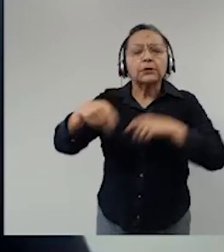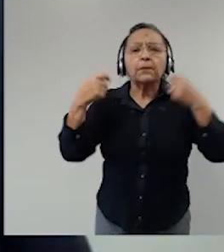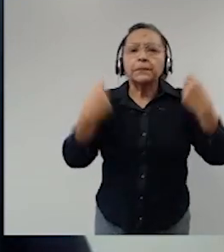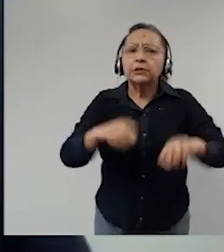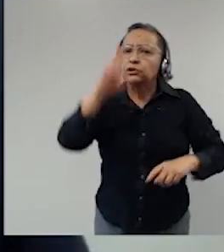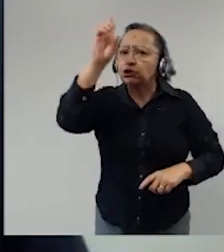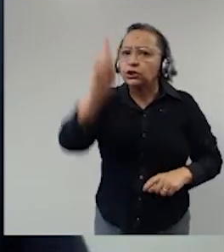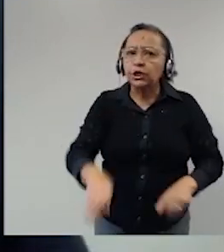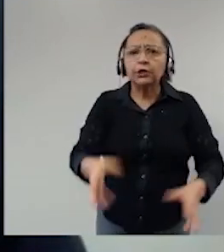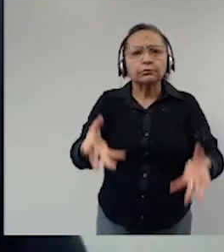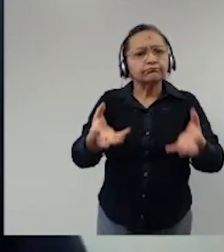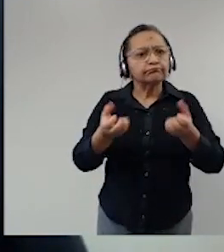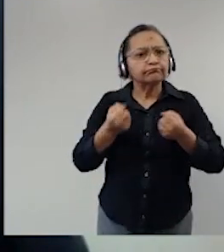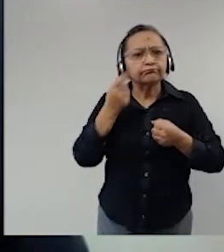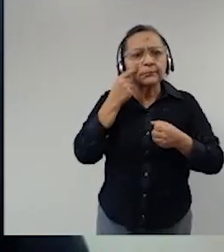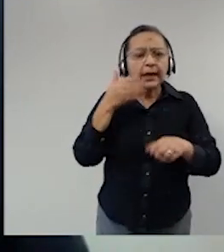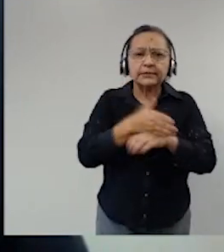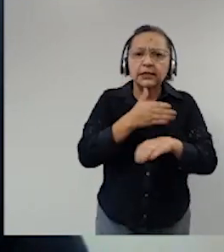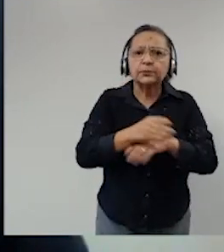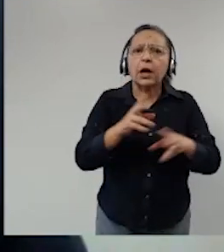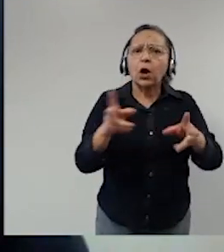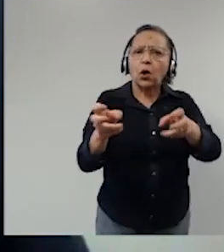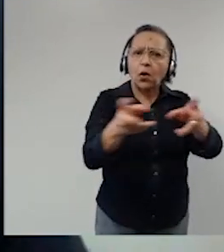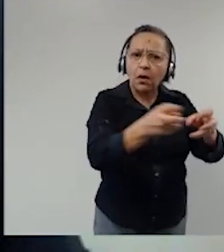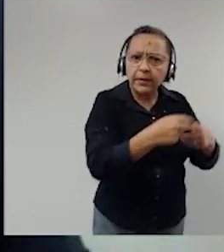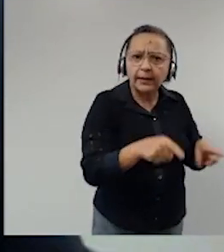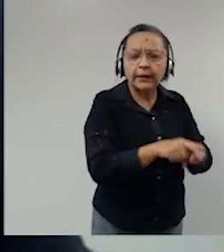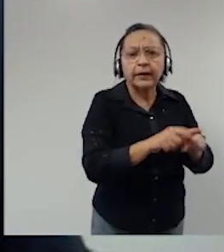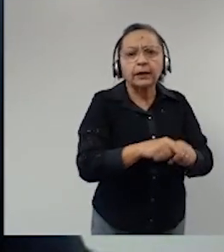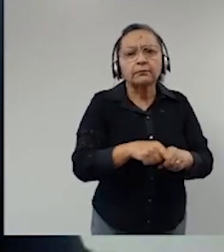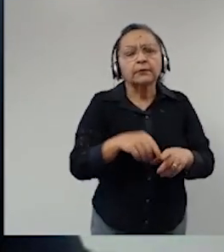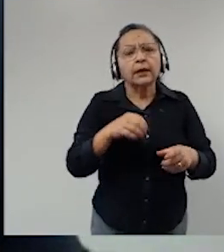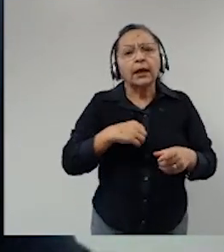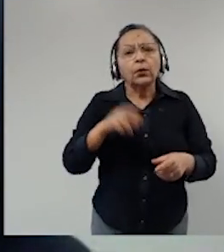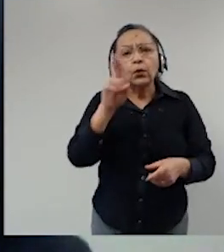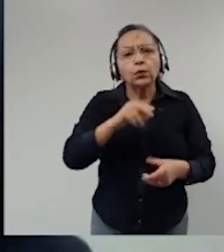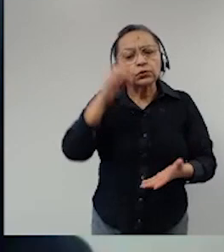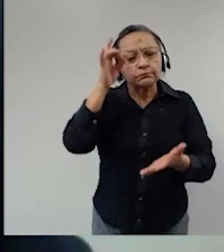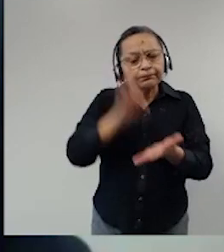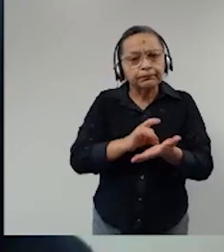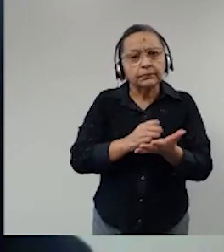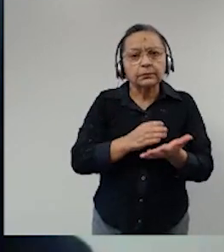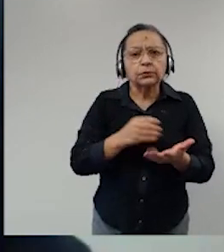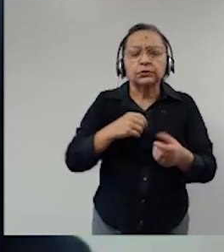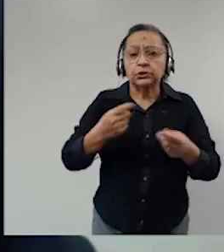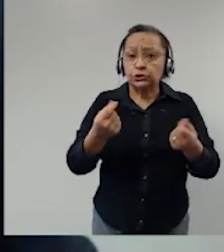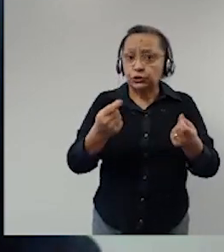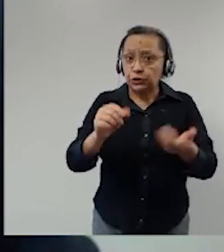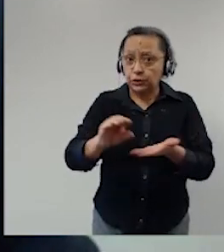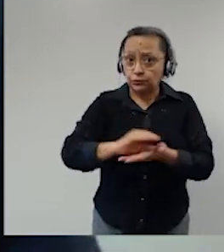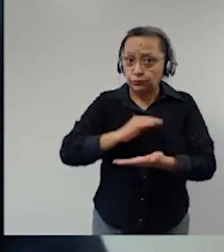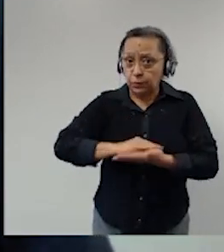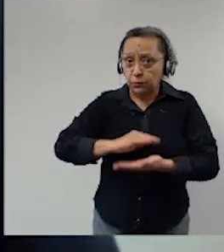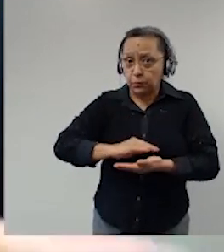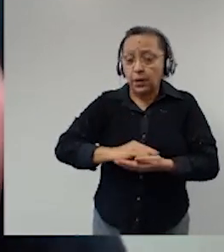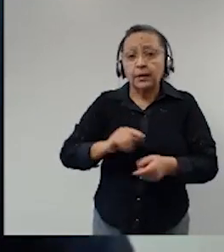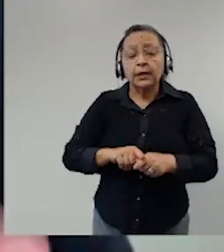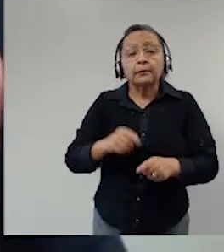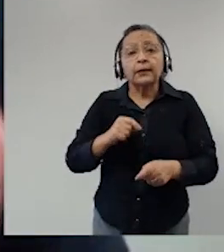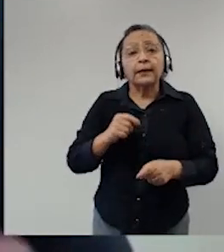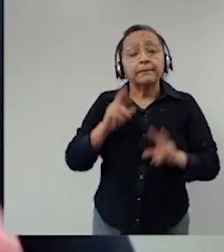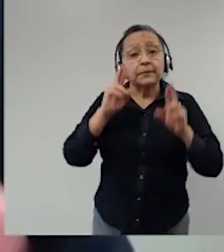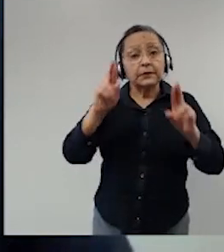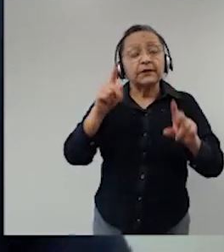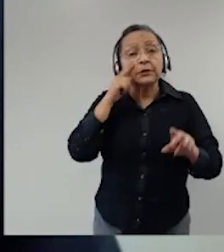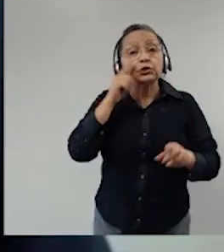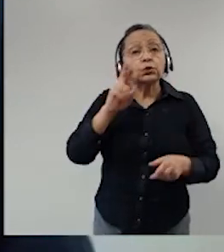acesso para justamente cobrar a correta aplicação dos recursos. Tanto na perspectiva de aplicar os